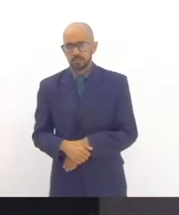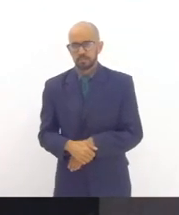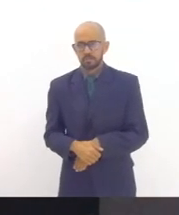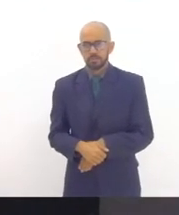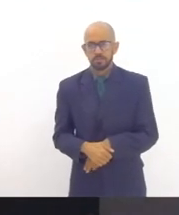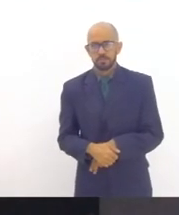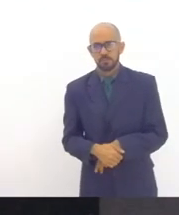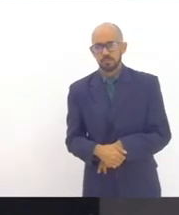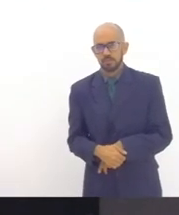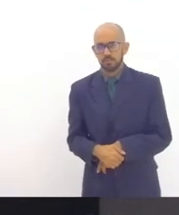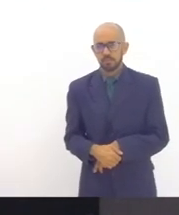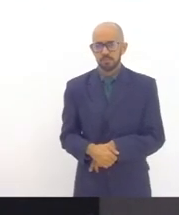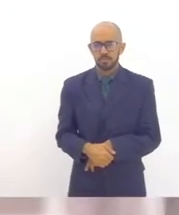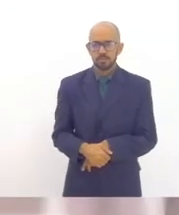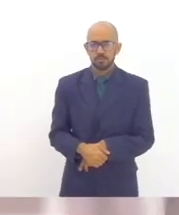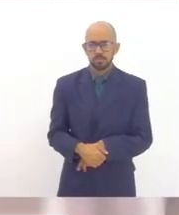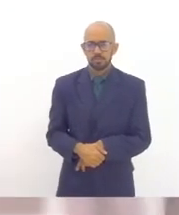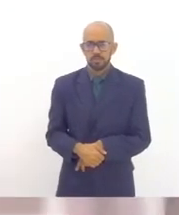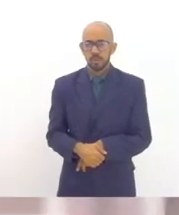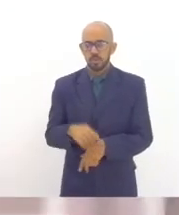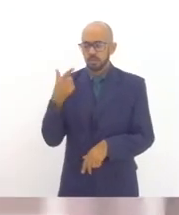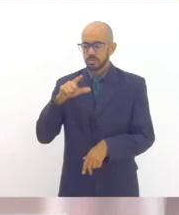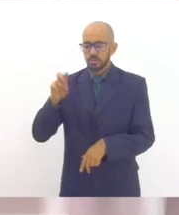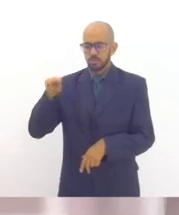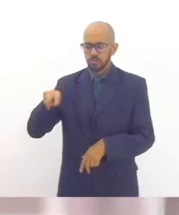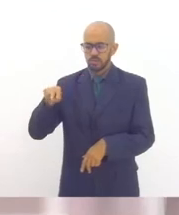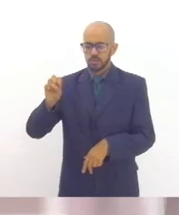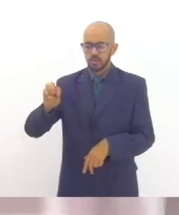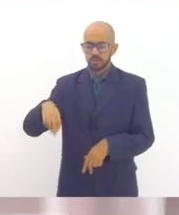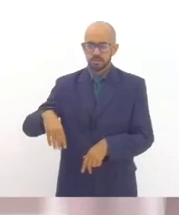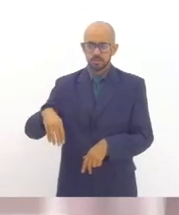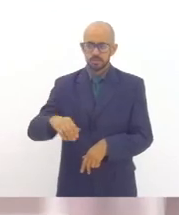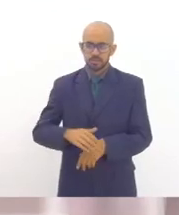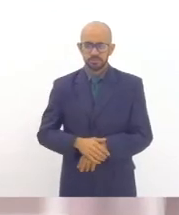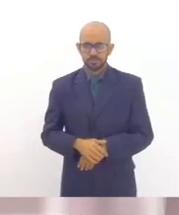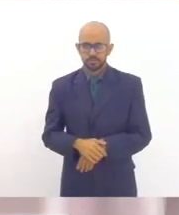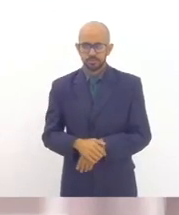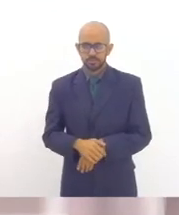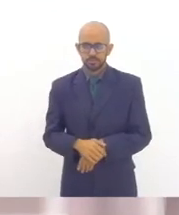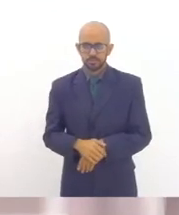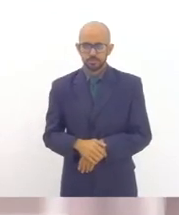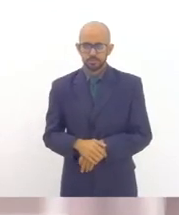sim, será. Então, vocês... deu para a gente visualizar aqui na tela. Então, deixa eu tentar fazer